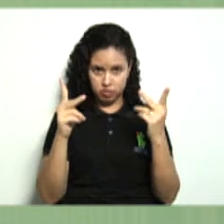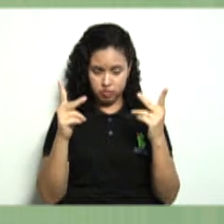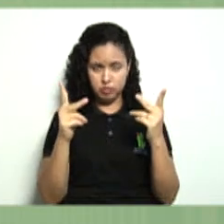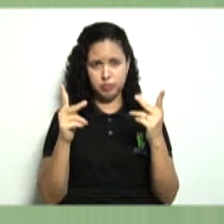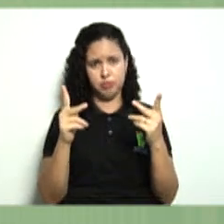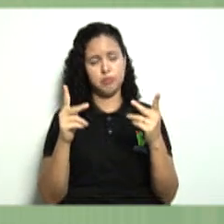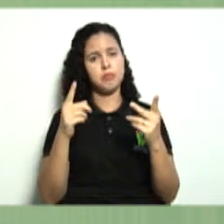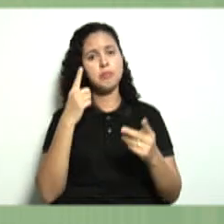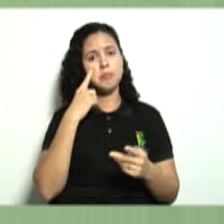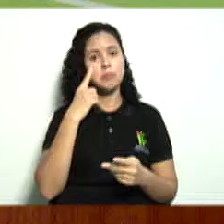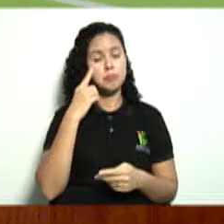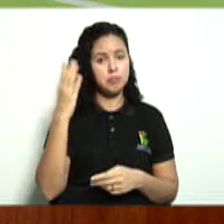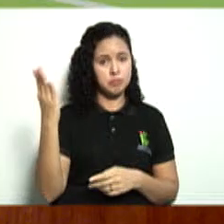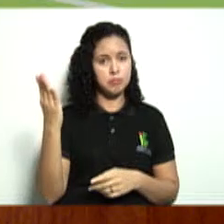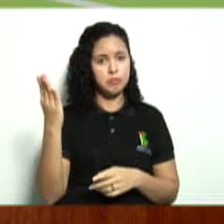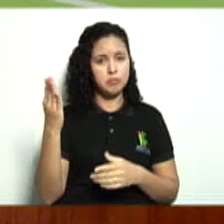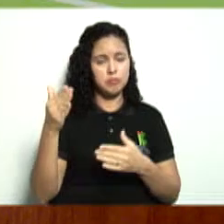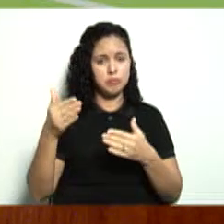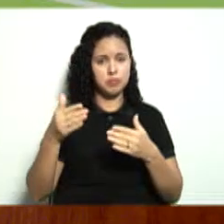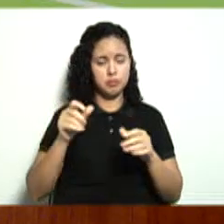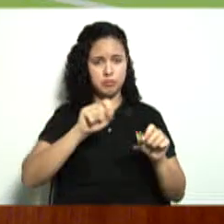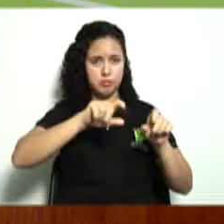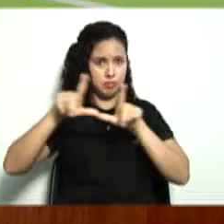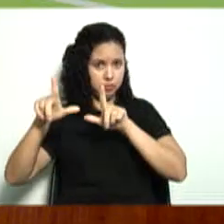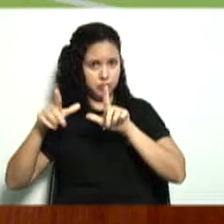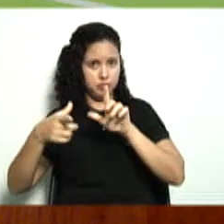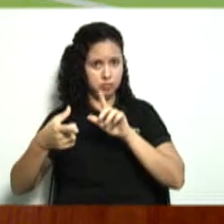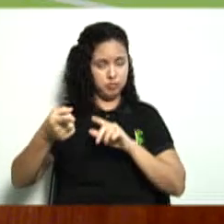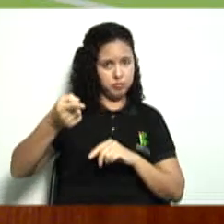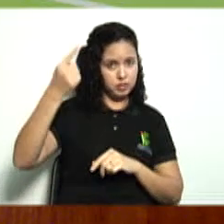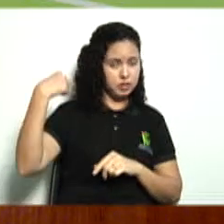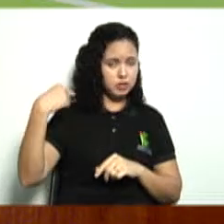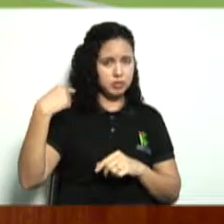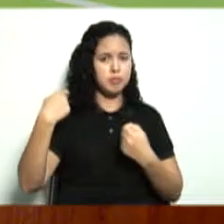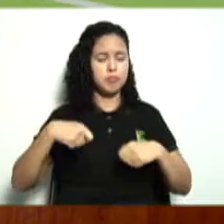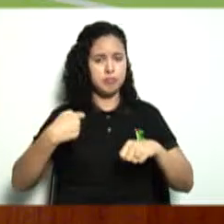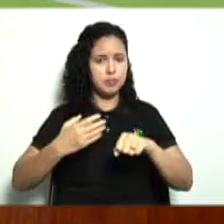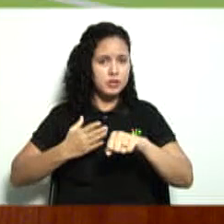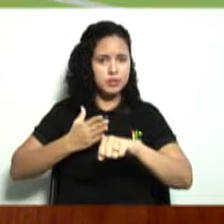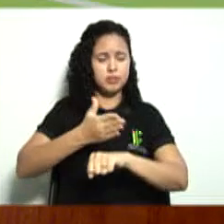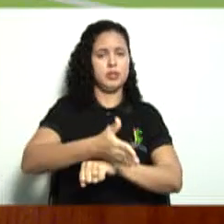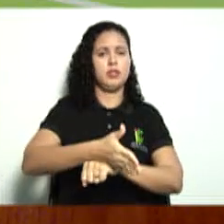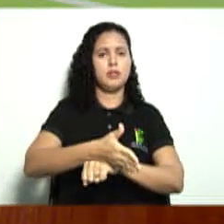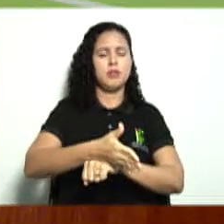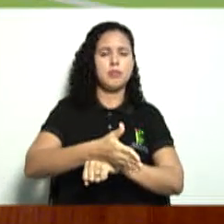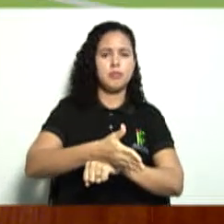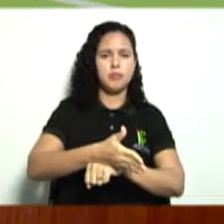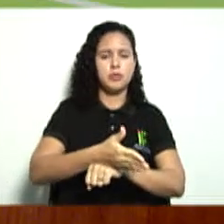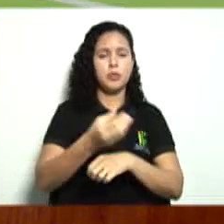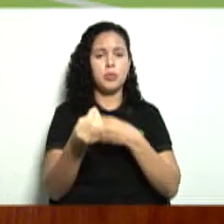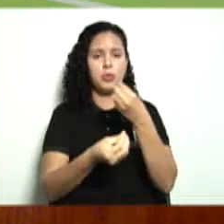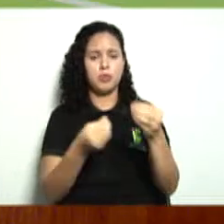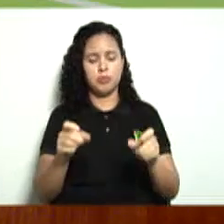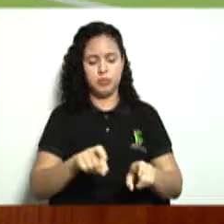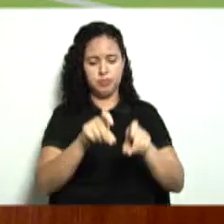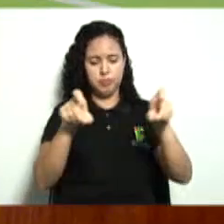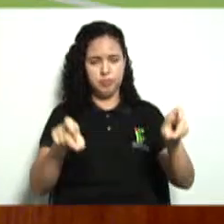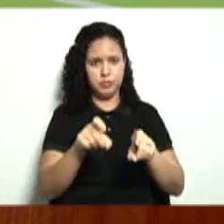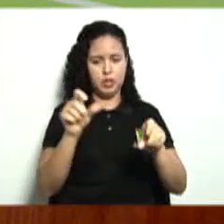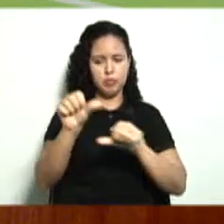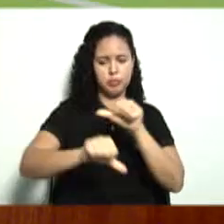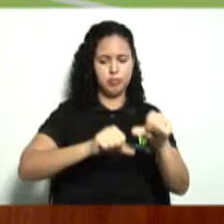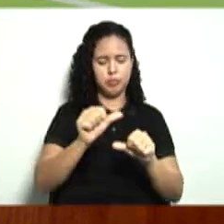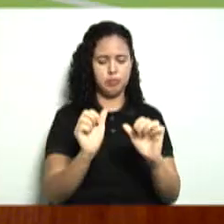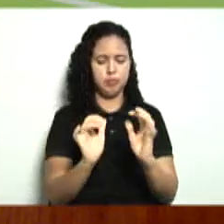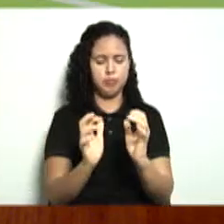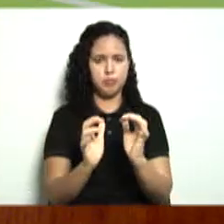o diagrama aí no slide anterior. Os dados precisam entrar de alguma forma para o computador poder realizar o processamento.